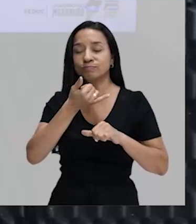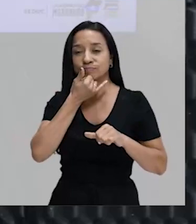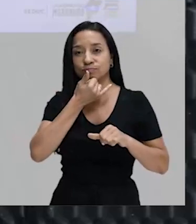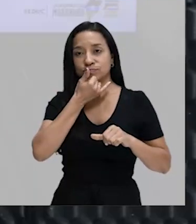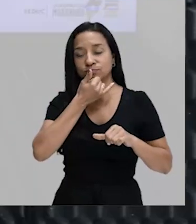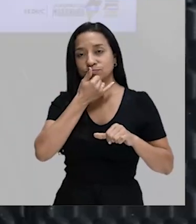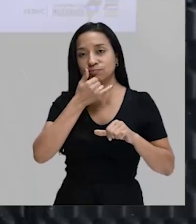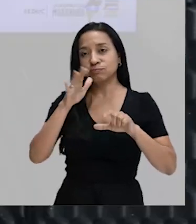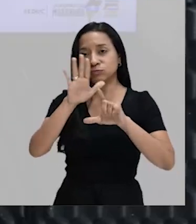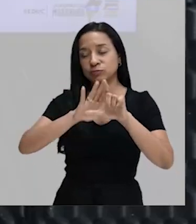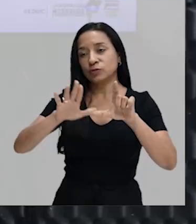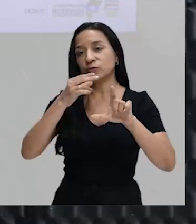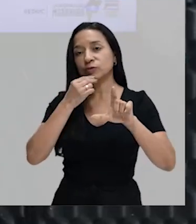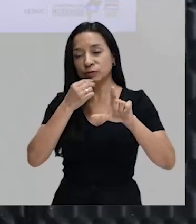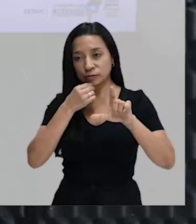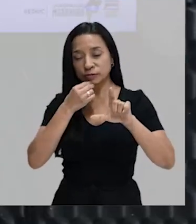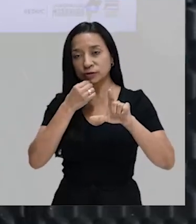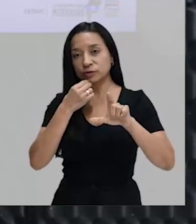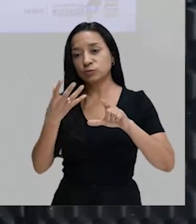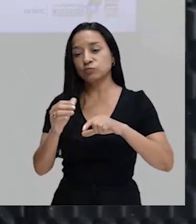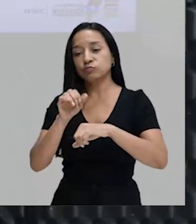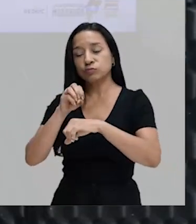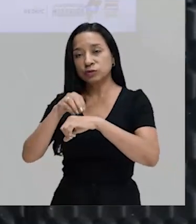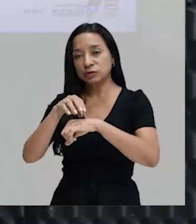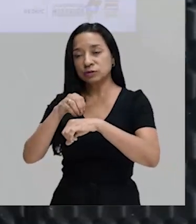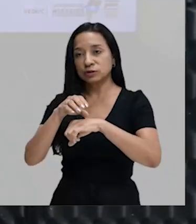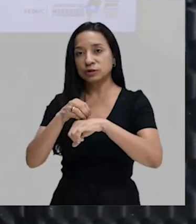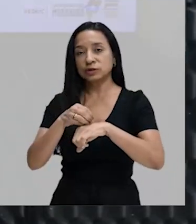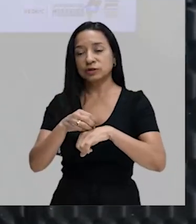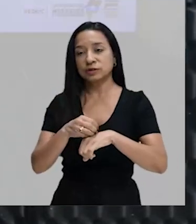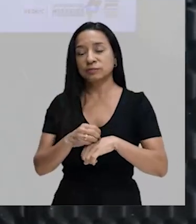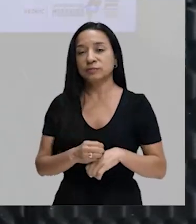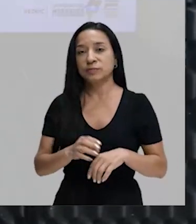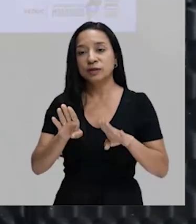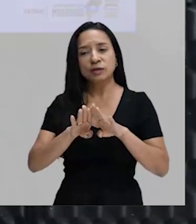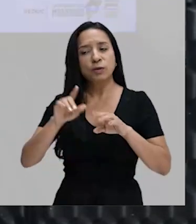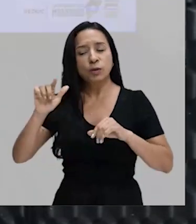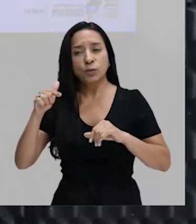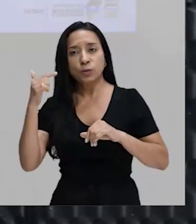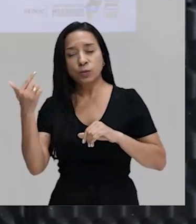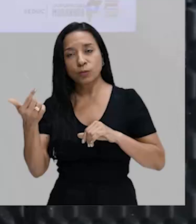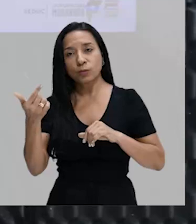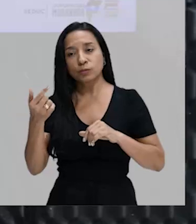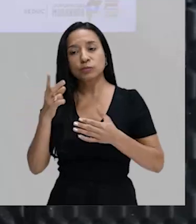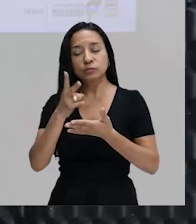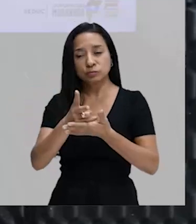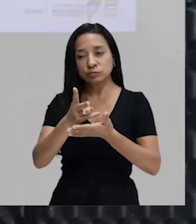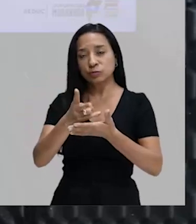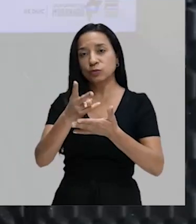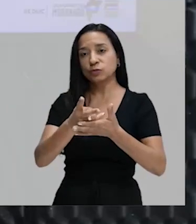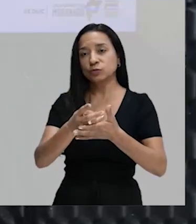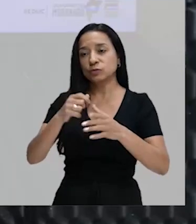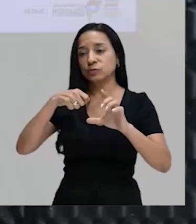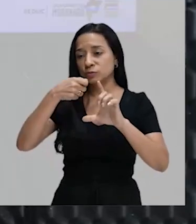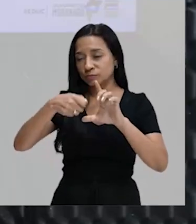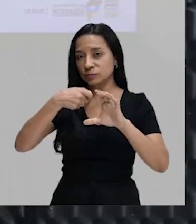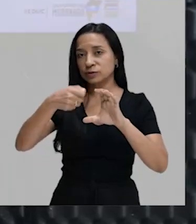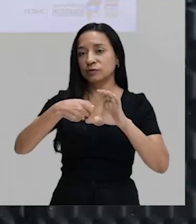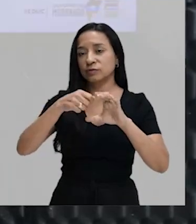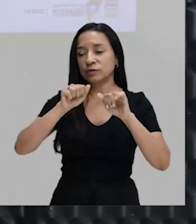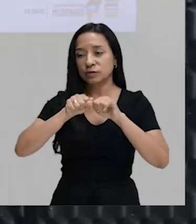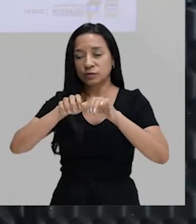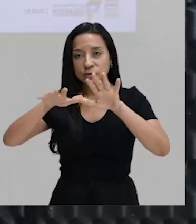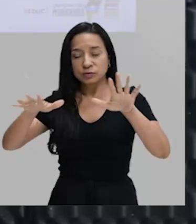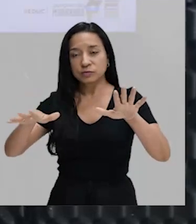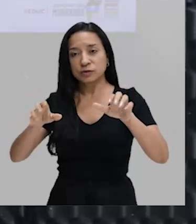dicas, macetes, né? E o Tchalui Pequeno, né? Que continua sendo gravado, continua sendo divulgado para